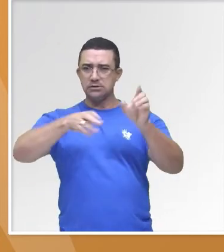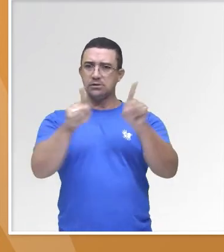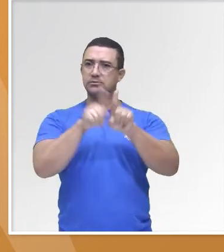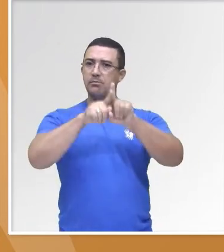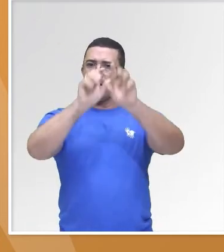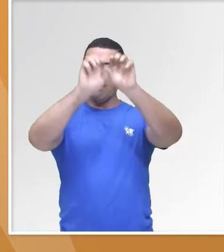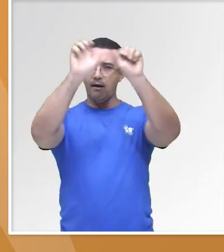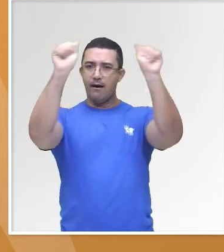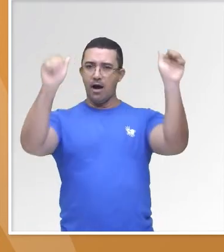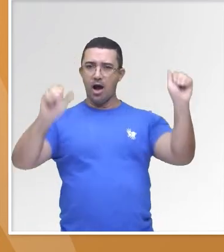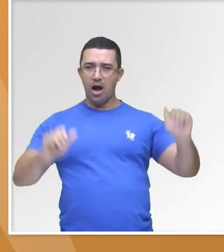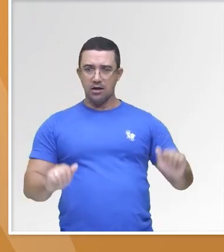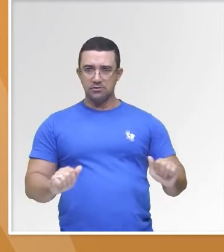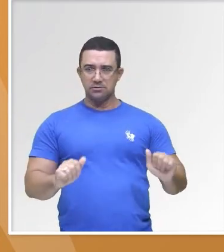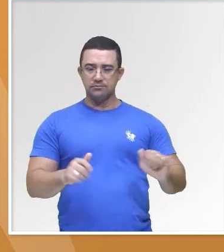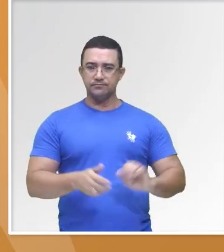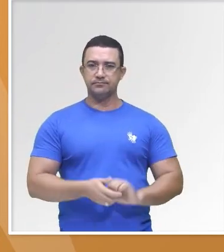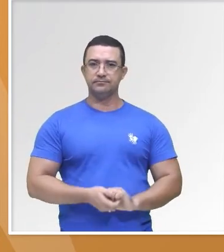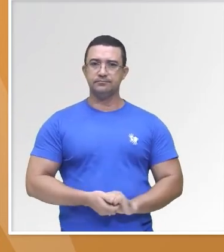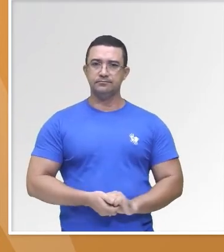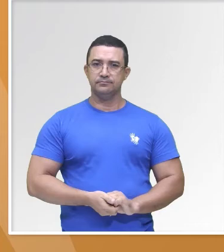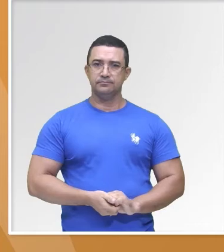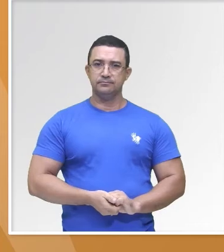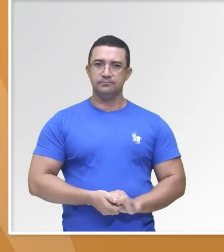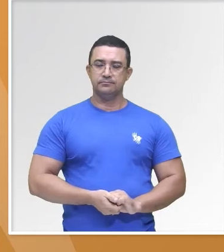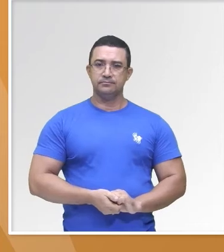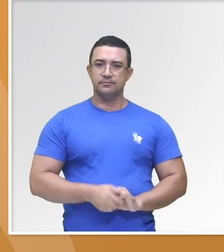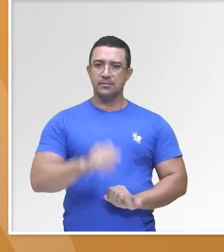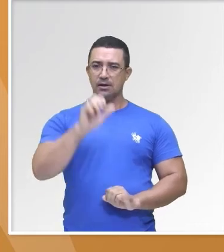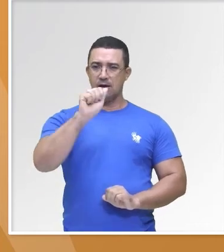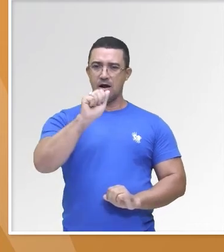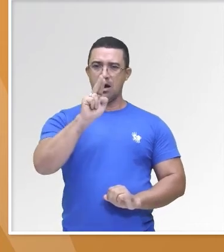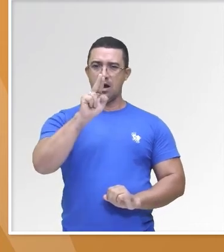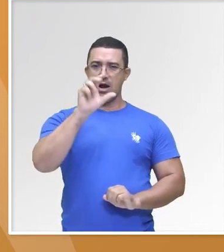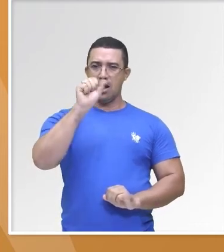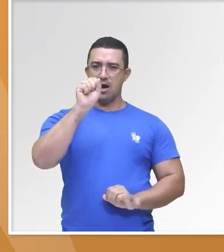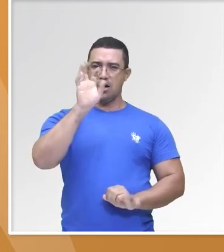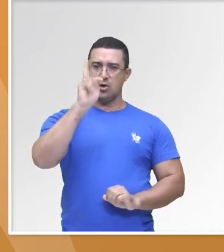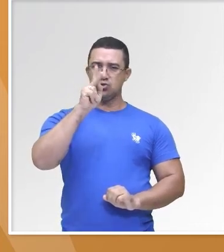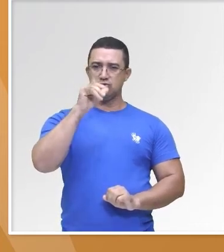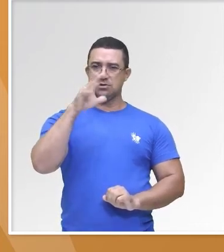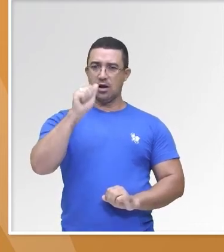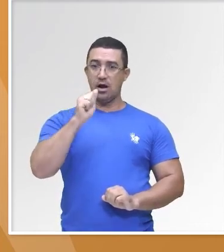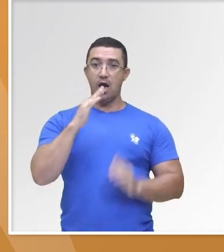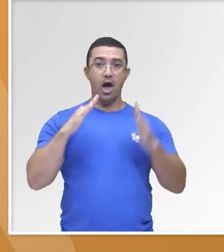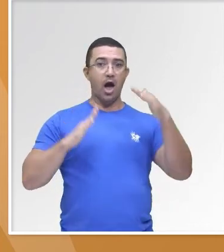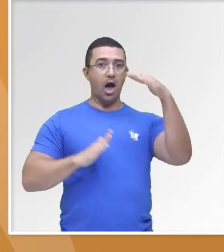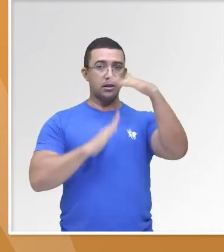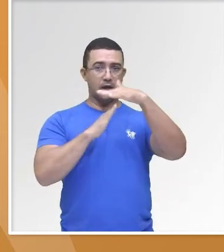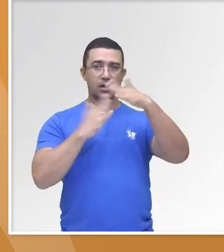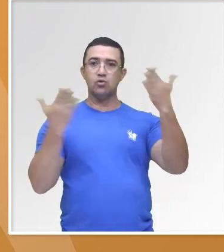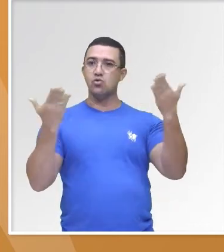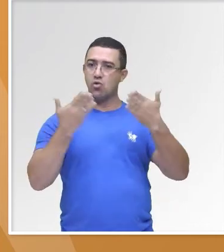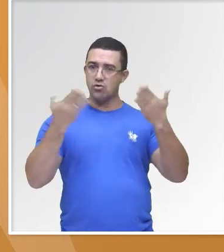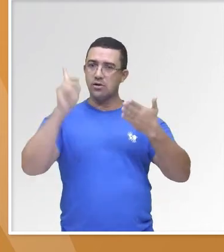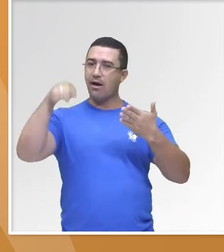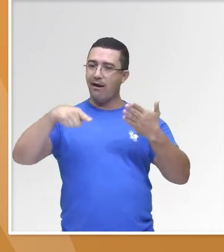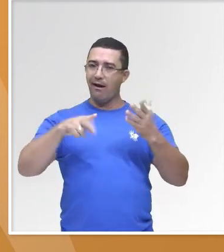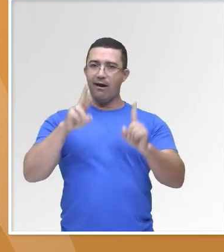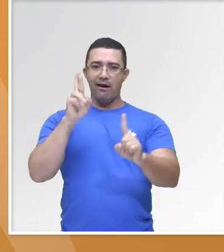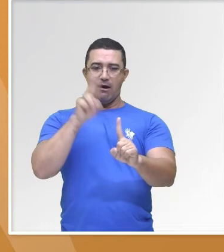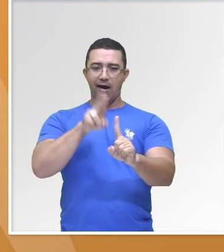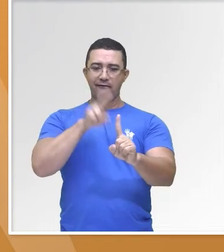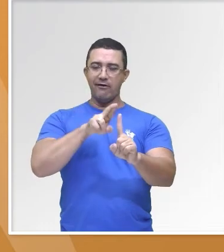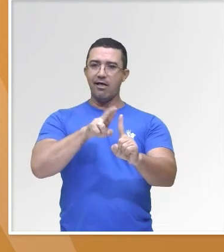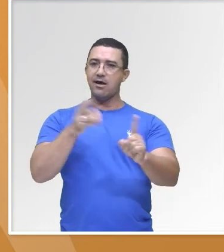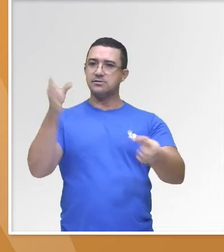investia em ciência e arte. A Áustria, até hoje, ainda é referência, tanto em ciência quanto em